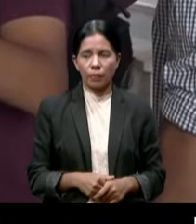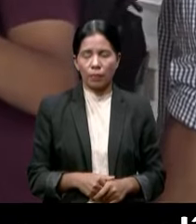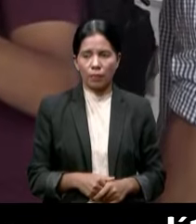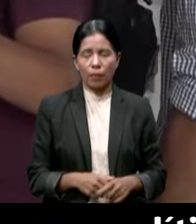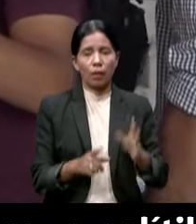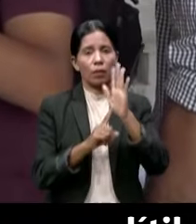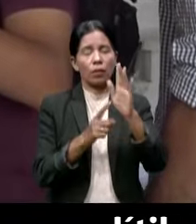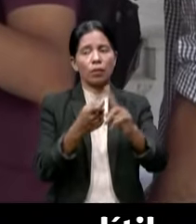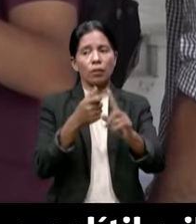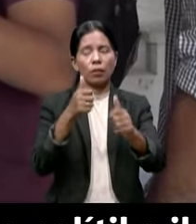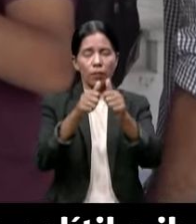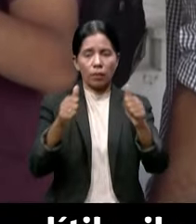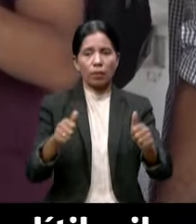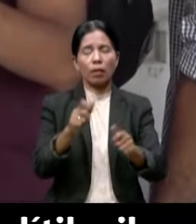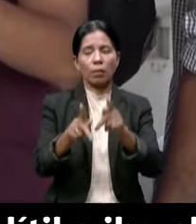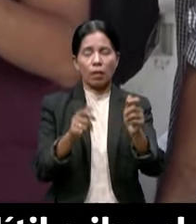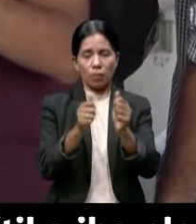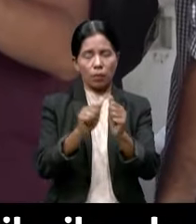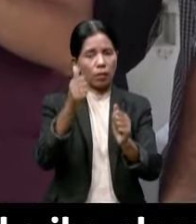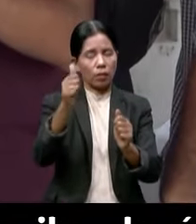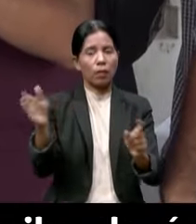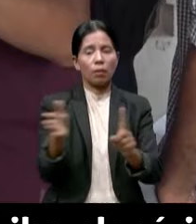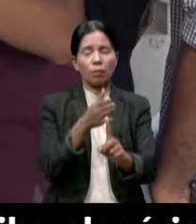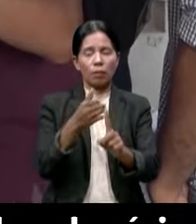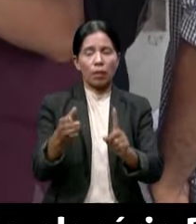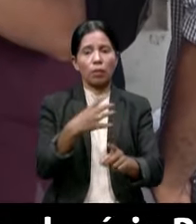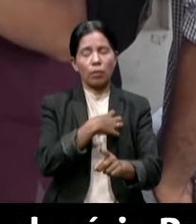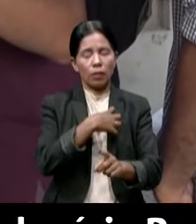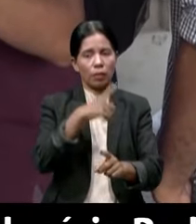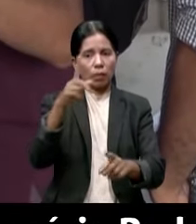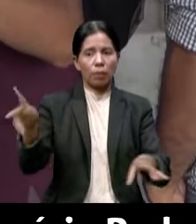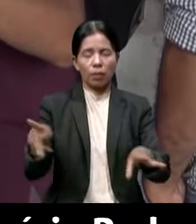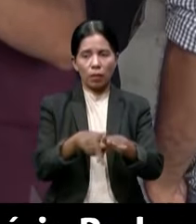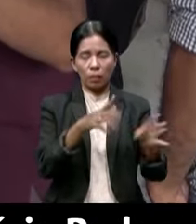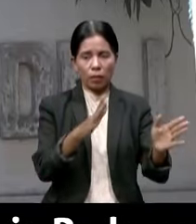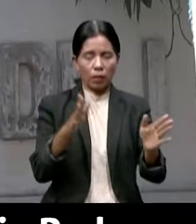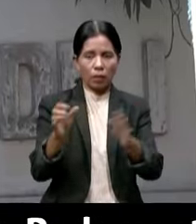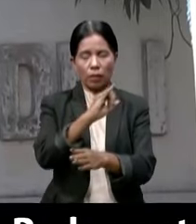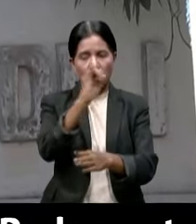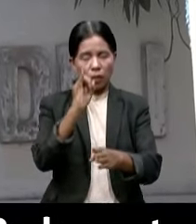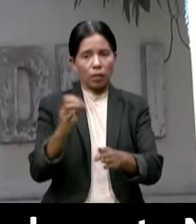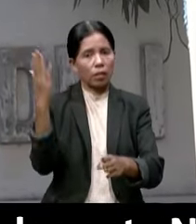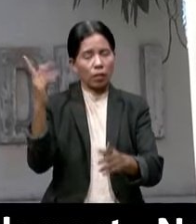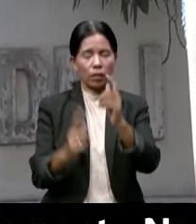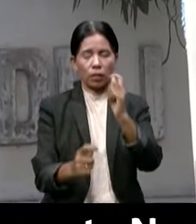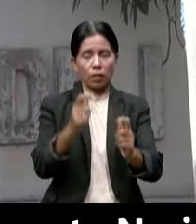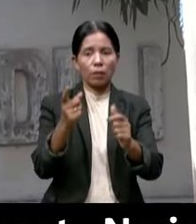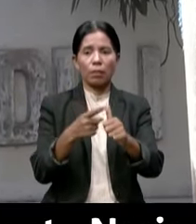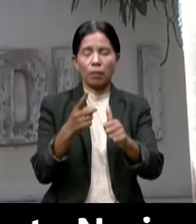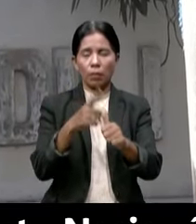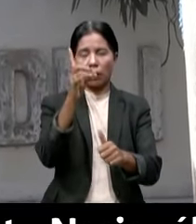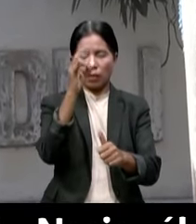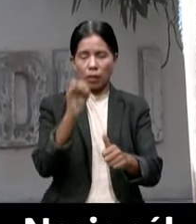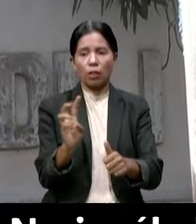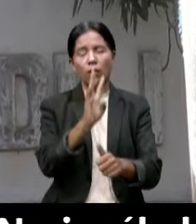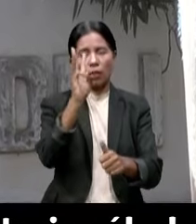Assunto ne hatu si advogado arguido na Insanulo, nebe baku membro FFDTL, hafuen participa processo primeiro interrogatório e Tribunal Judicial Primeira Instância Dili